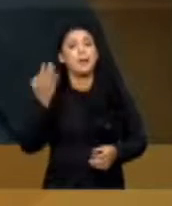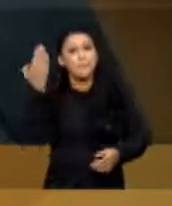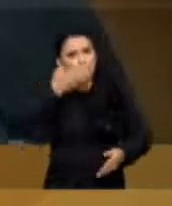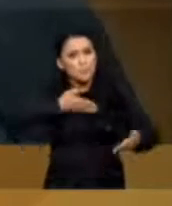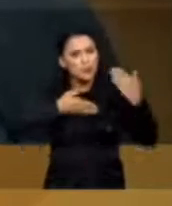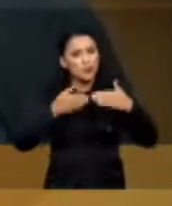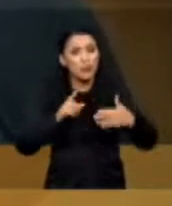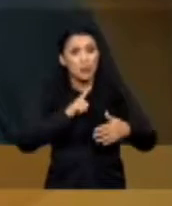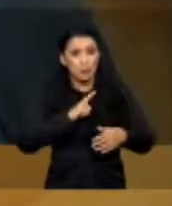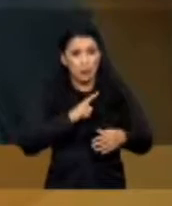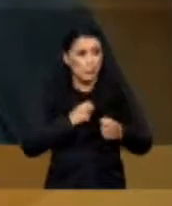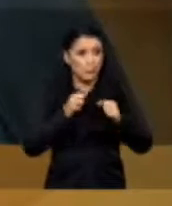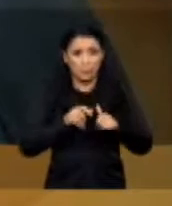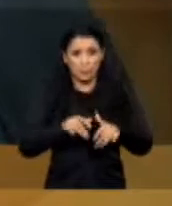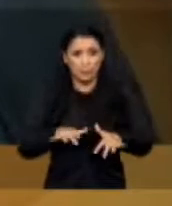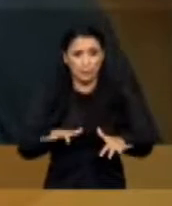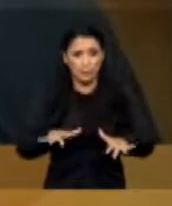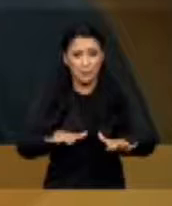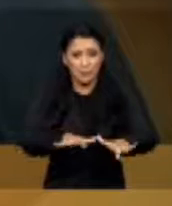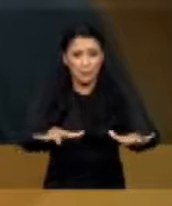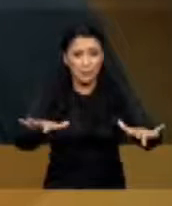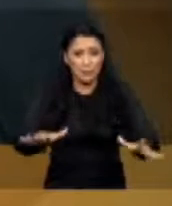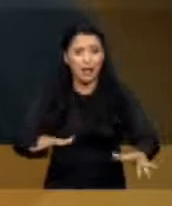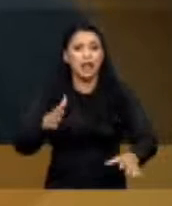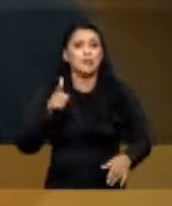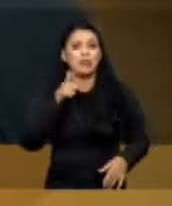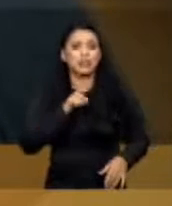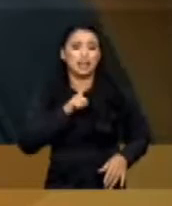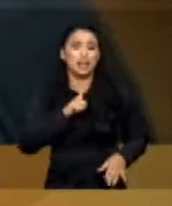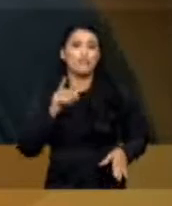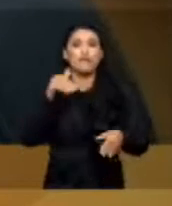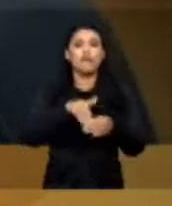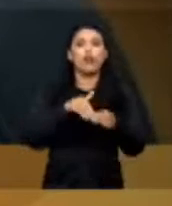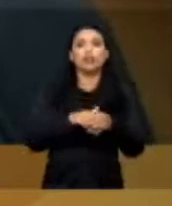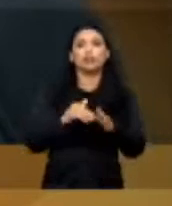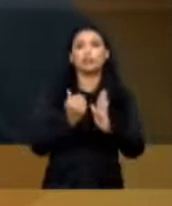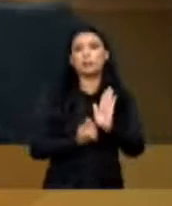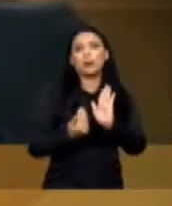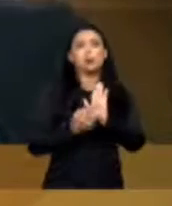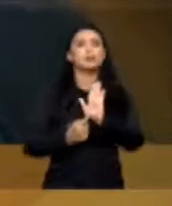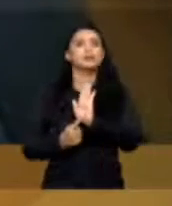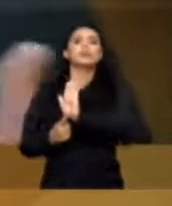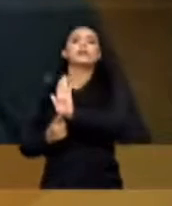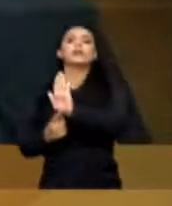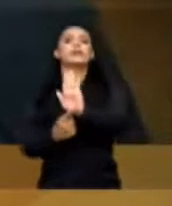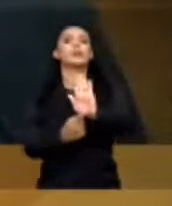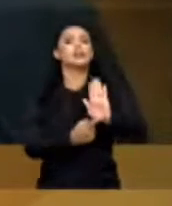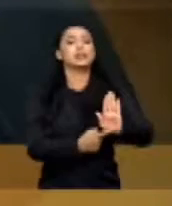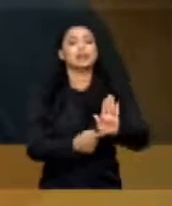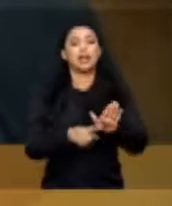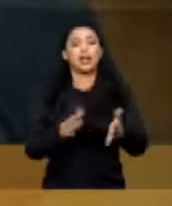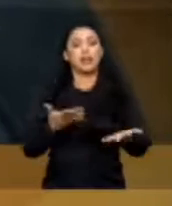polarizadores, que fazem com que pessoas ganhem votos neste campo e se projetem na arena